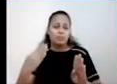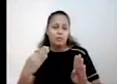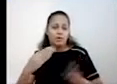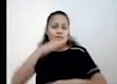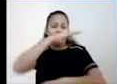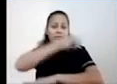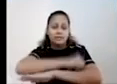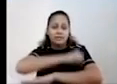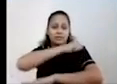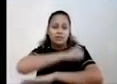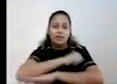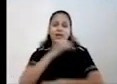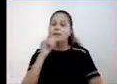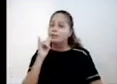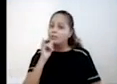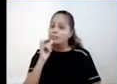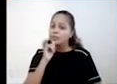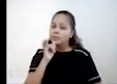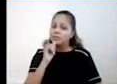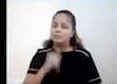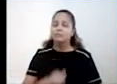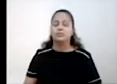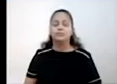por exemplo.